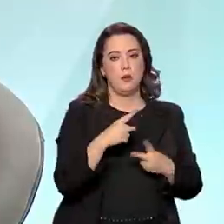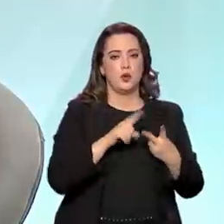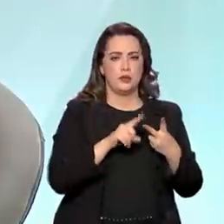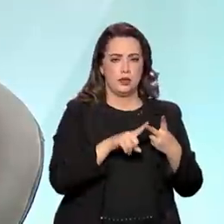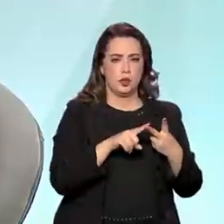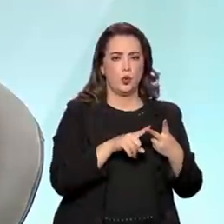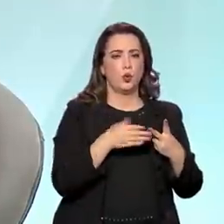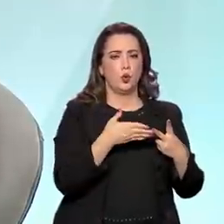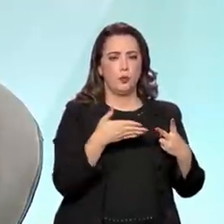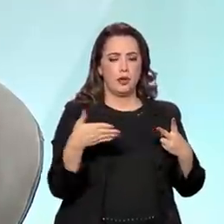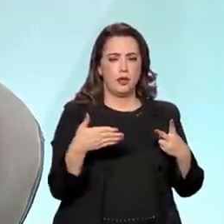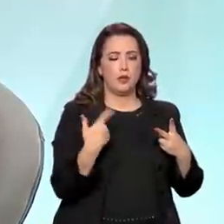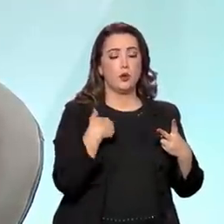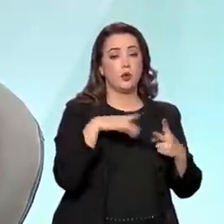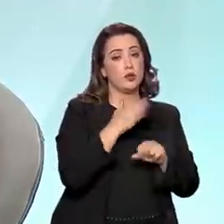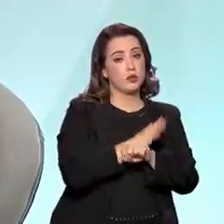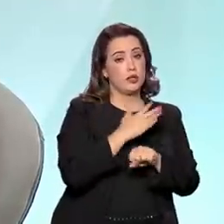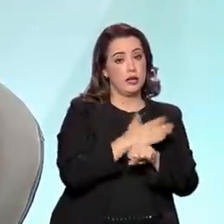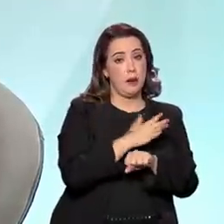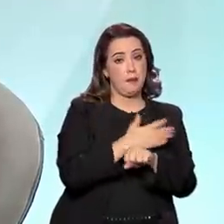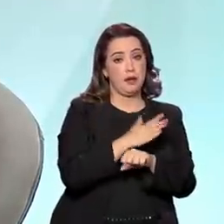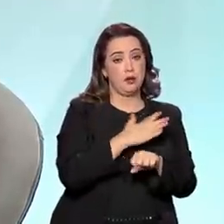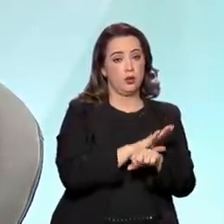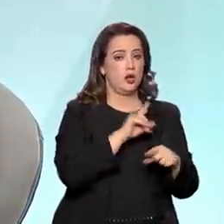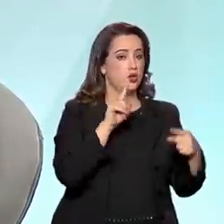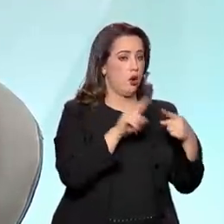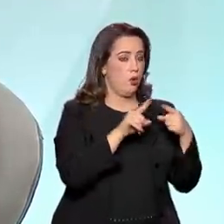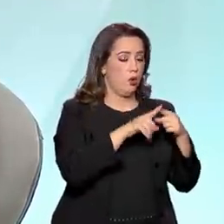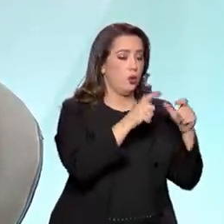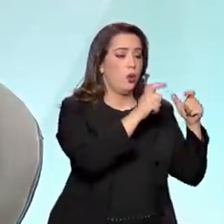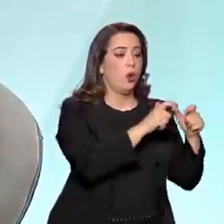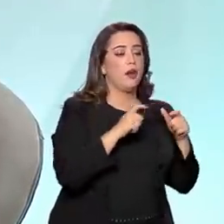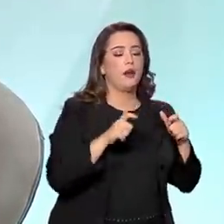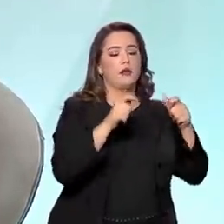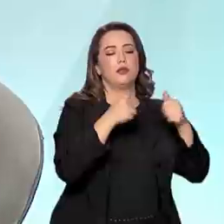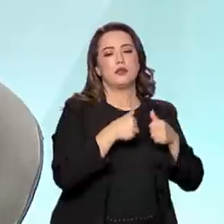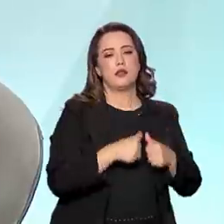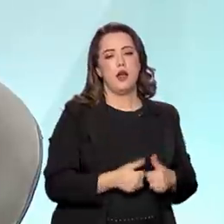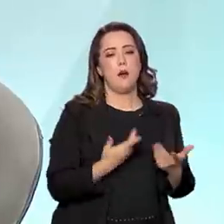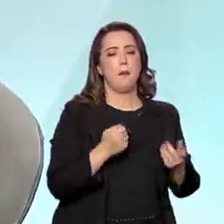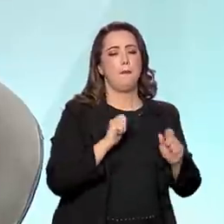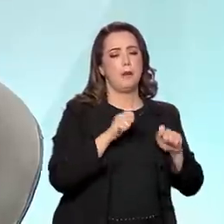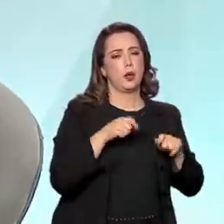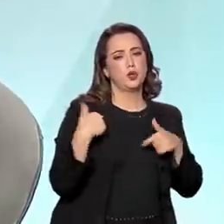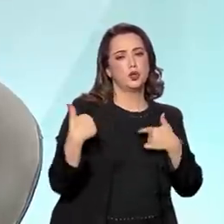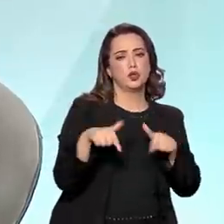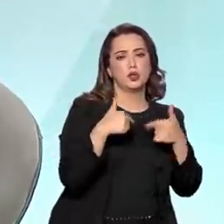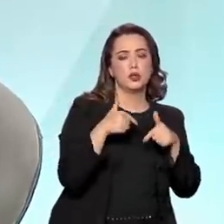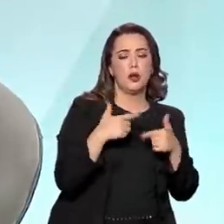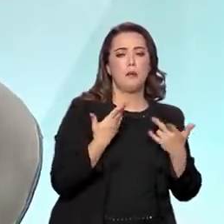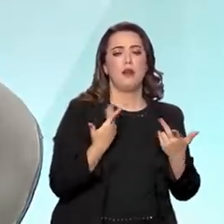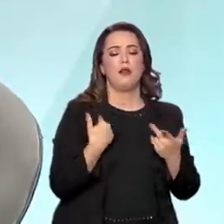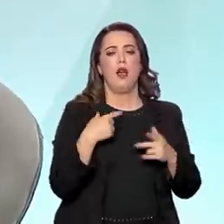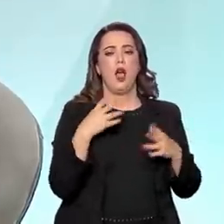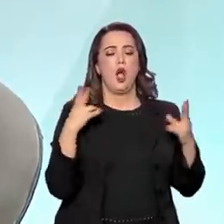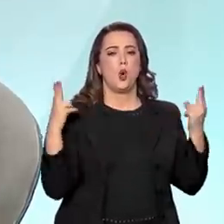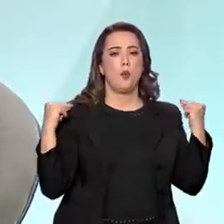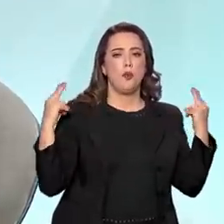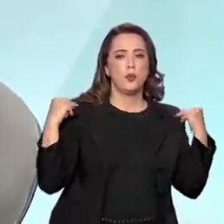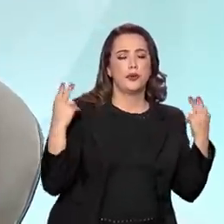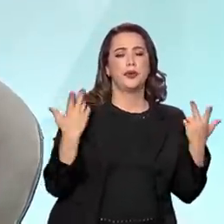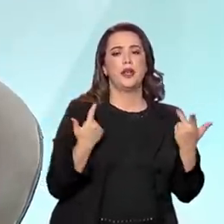diferencia nem de acordo com o quartel que ele tiver servindo e da função que ele vai exercer ele pode trabalhar no como